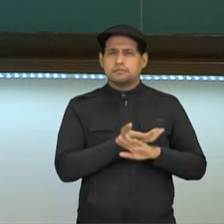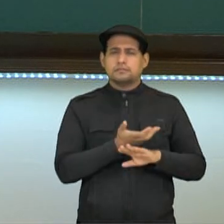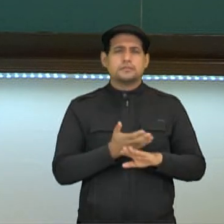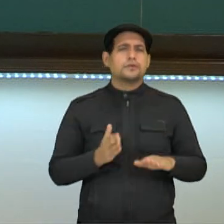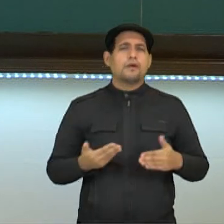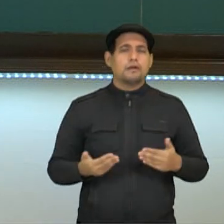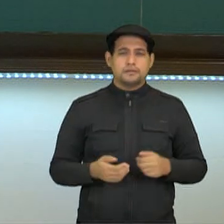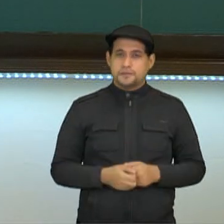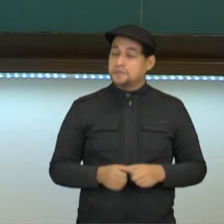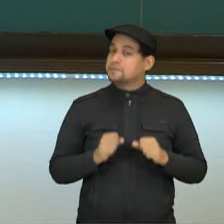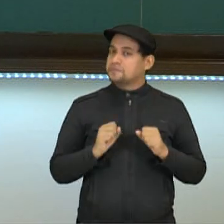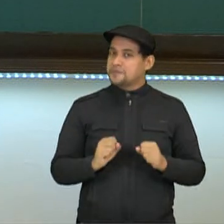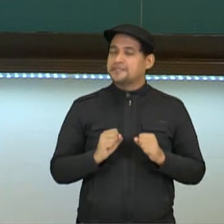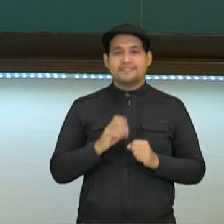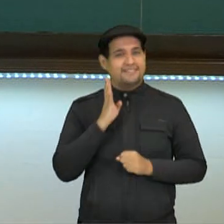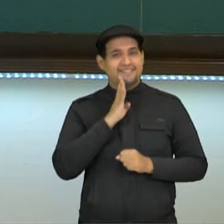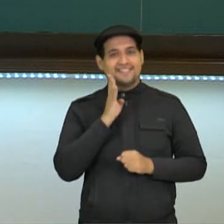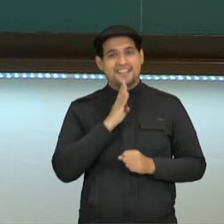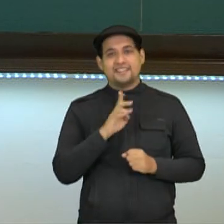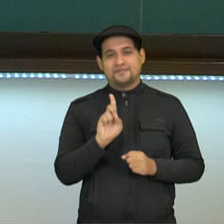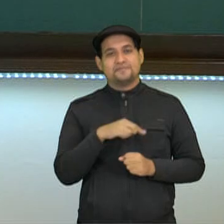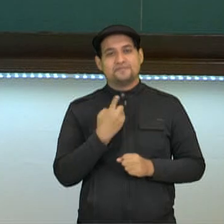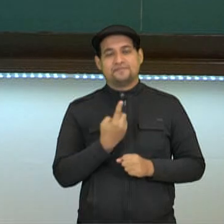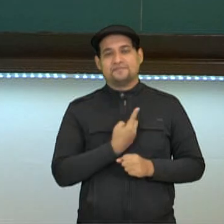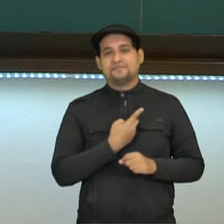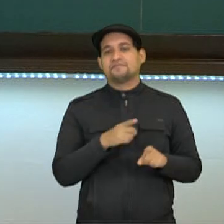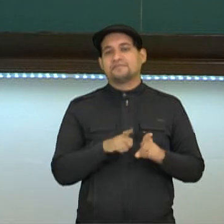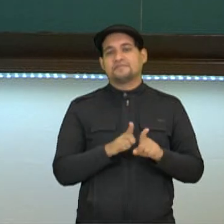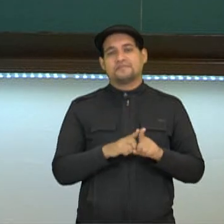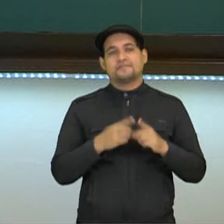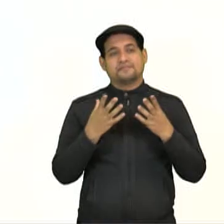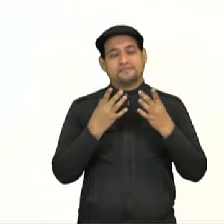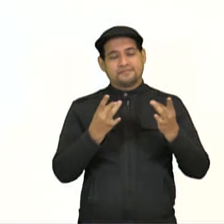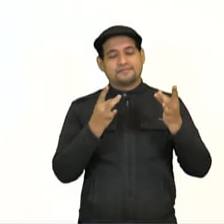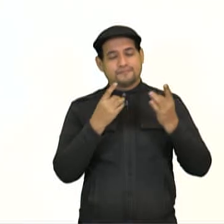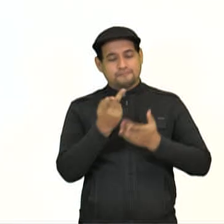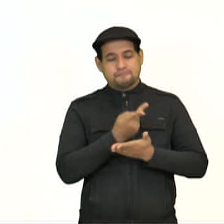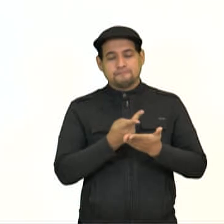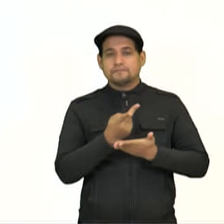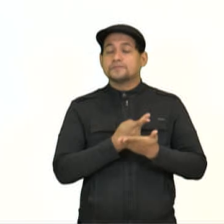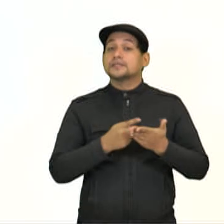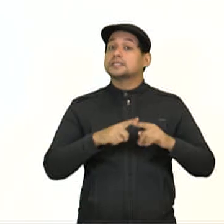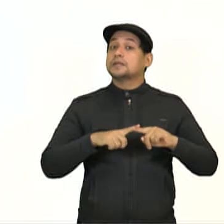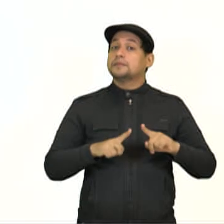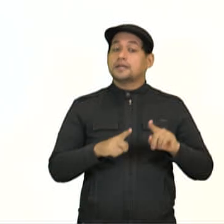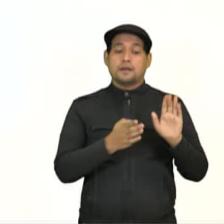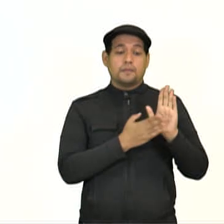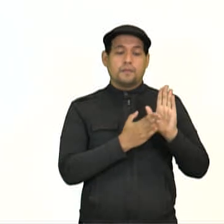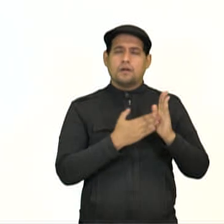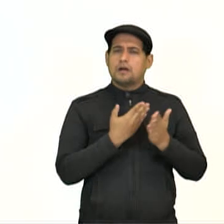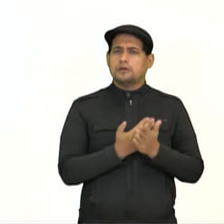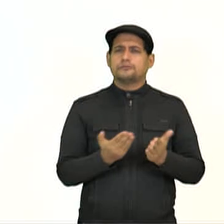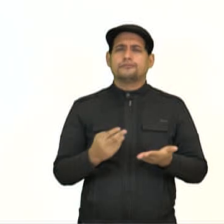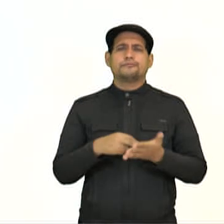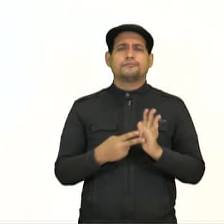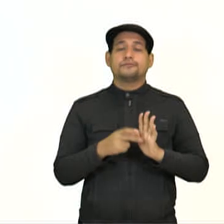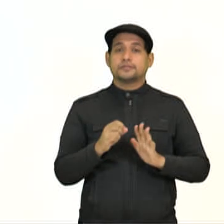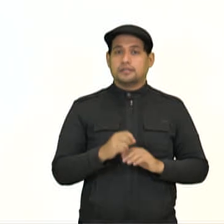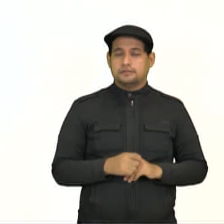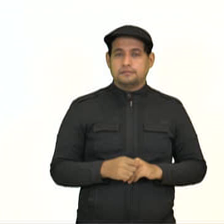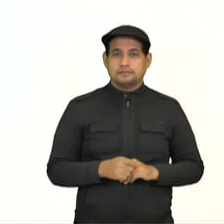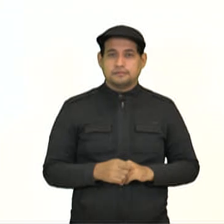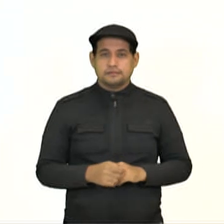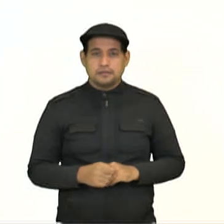certo? Então, algo legal aí para nós irmos atrás. E a proposta para a aula de hoje é